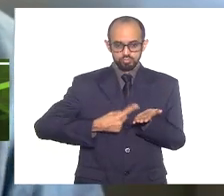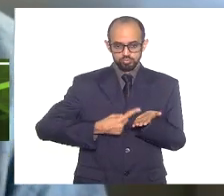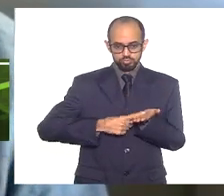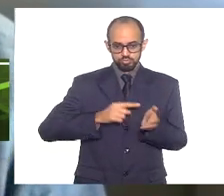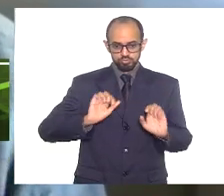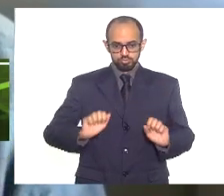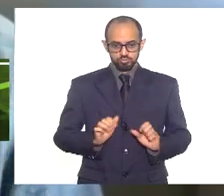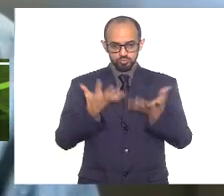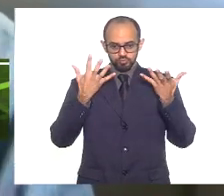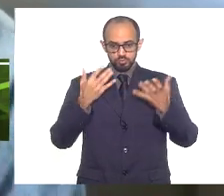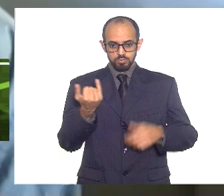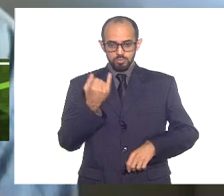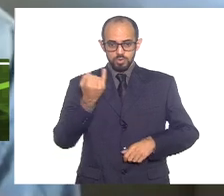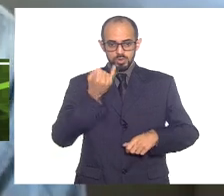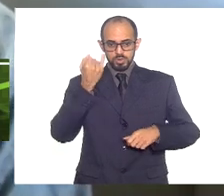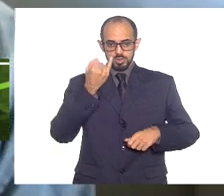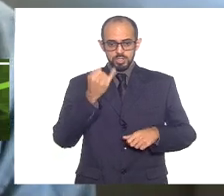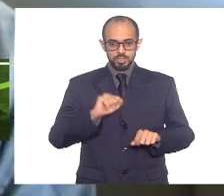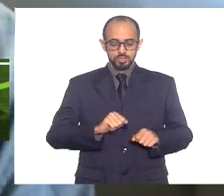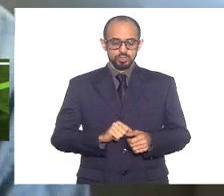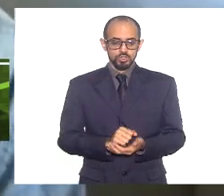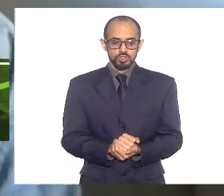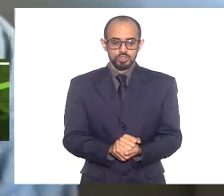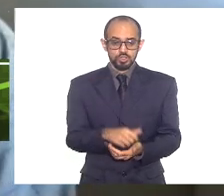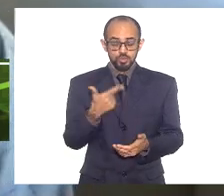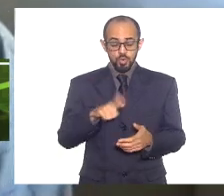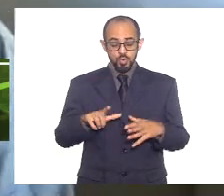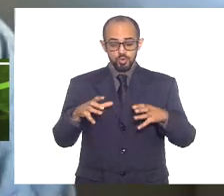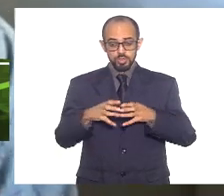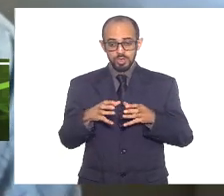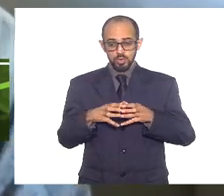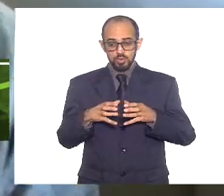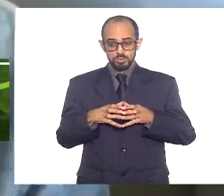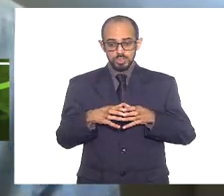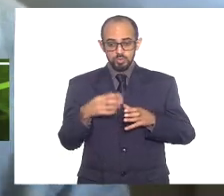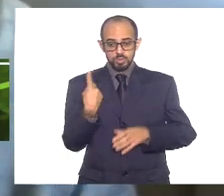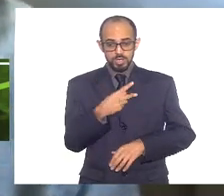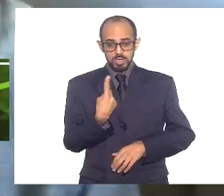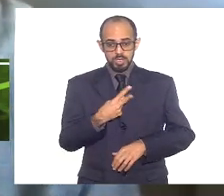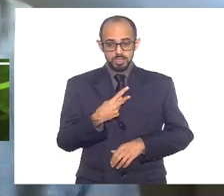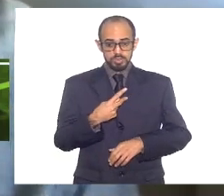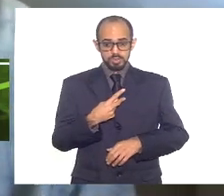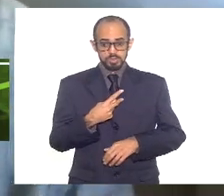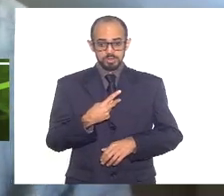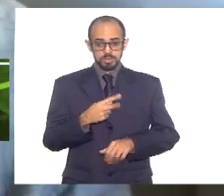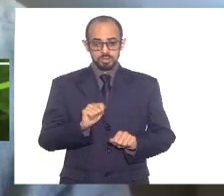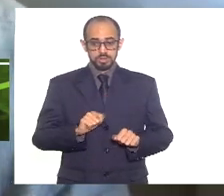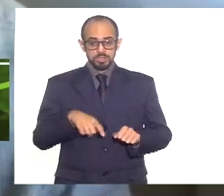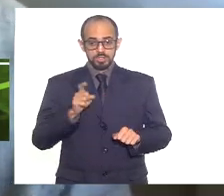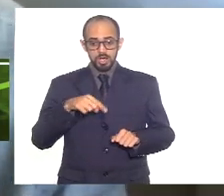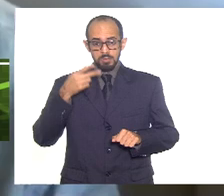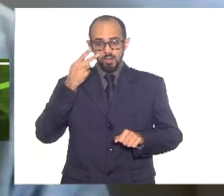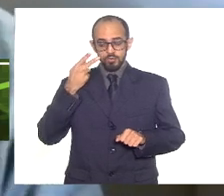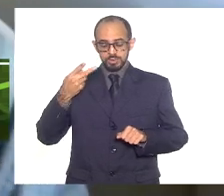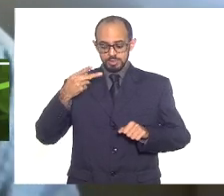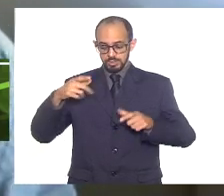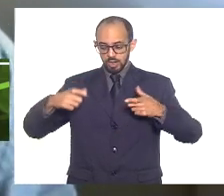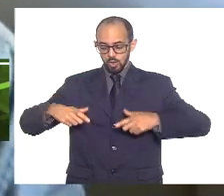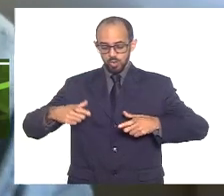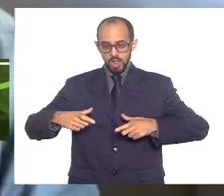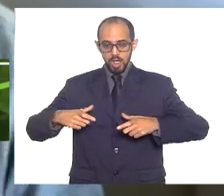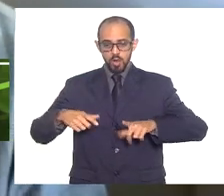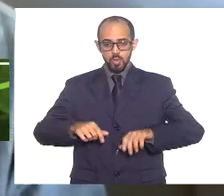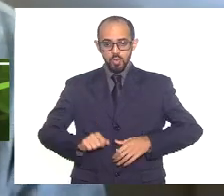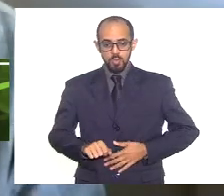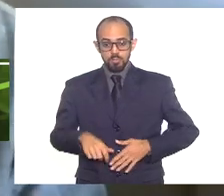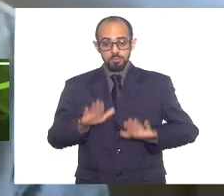evento importante de outra comissão que ele participa e é uma visita ao local, mas